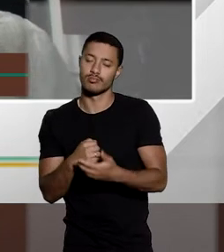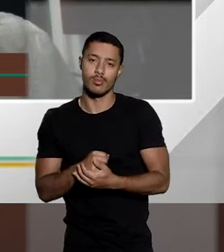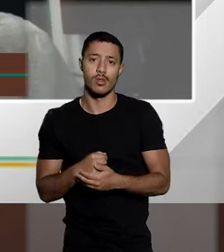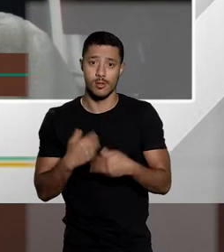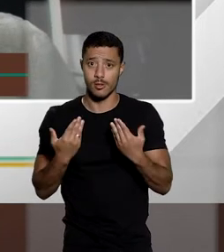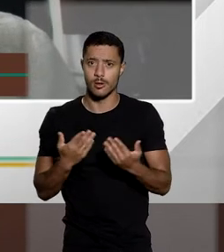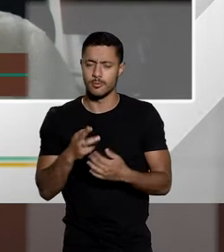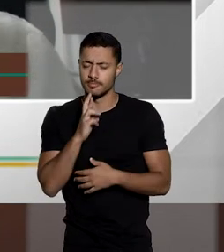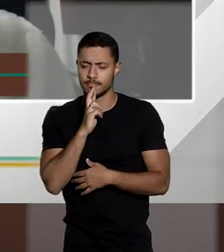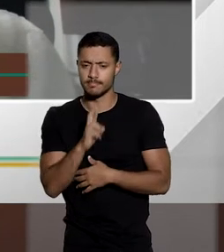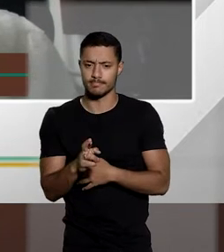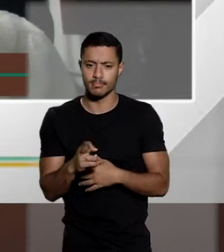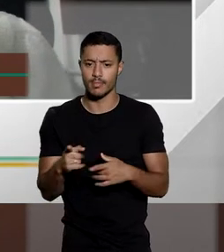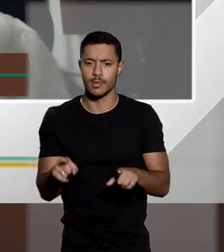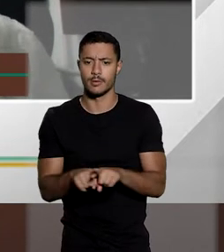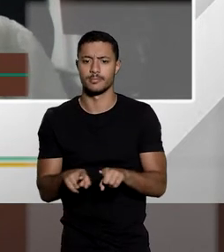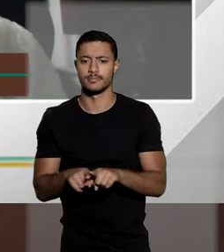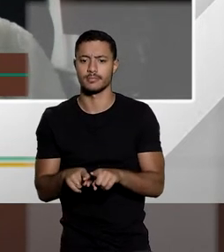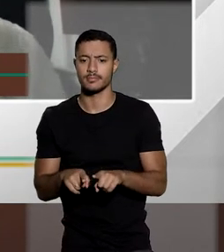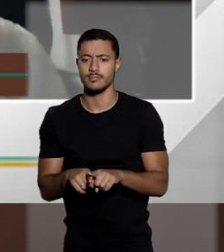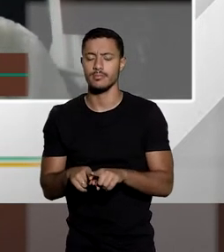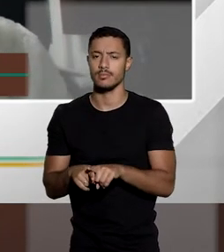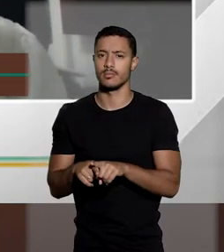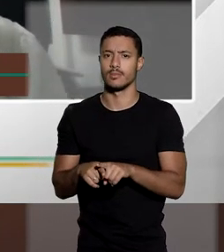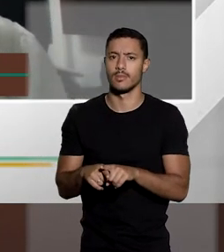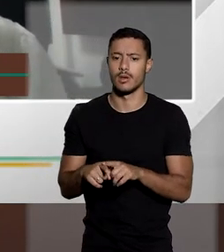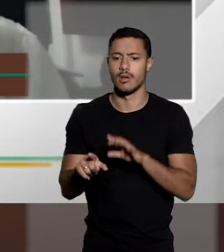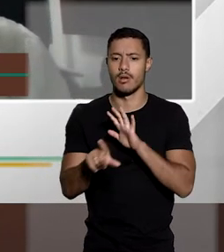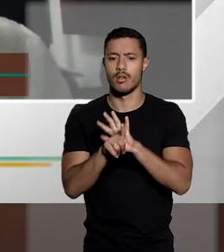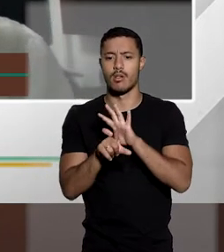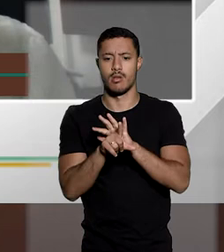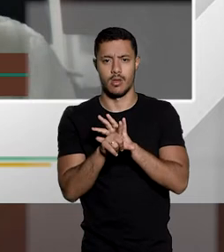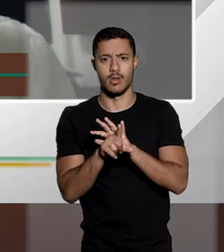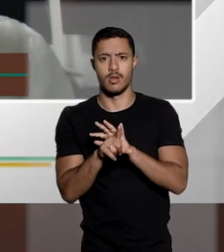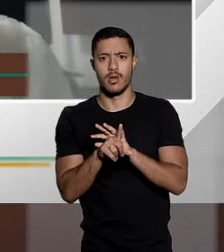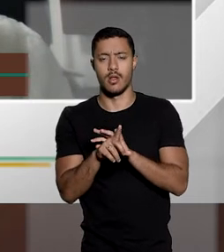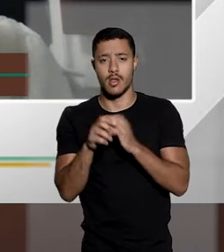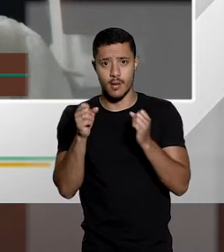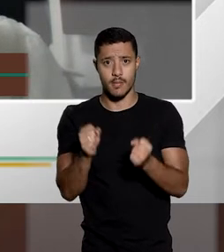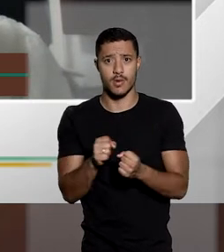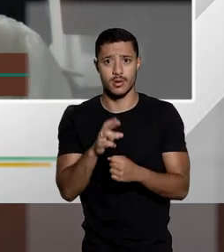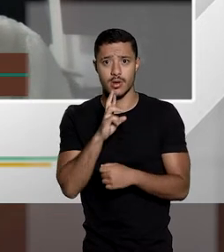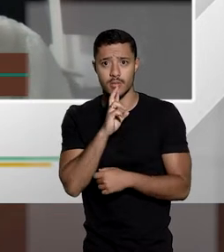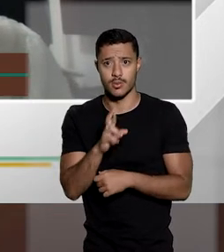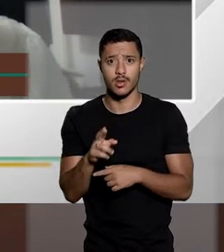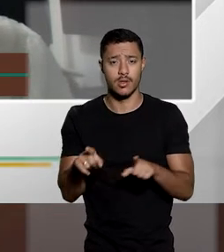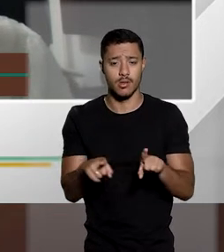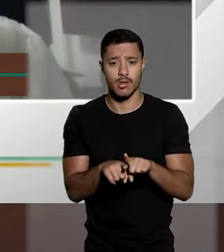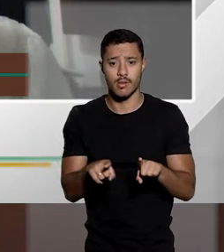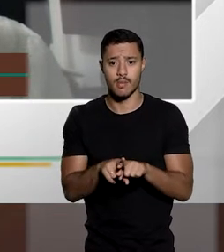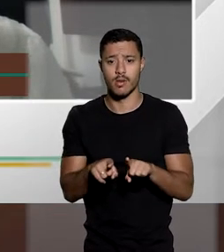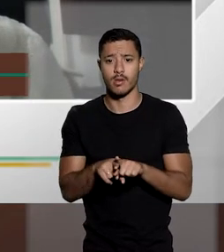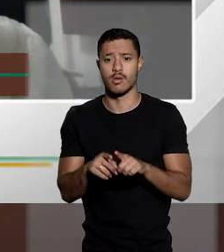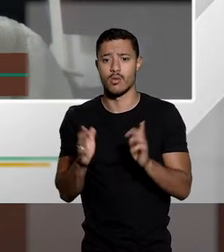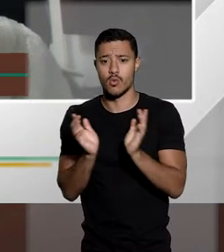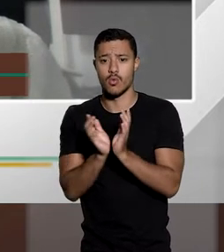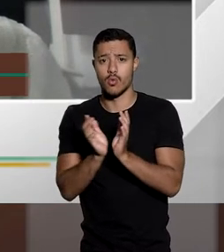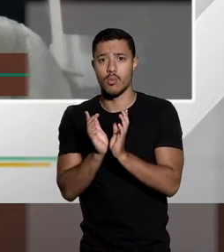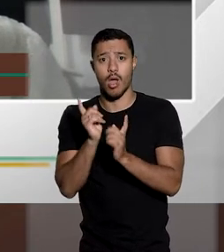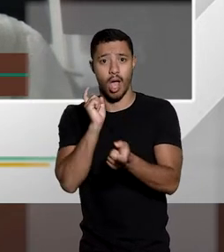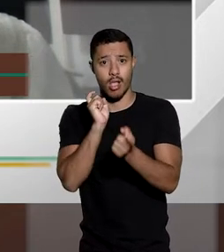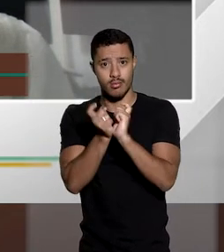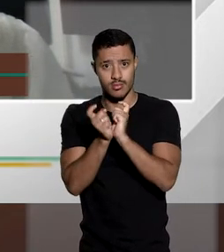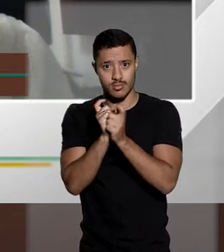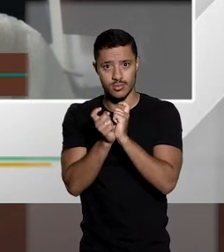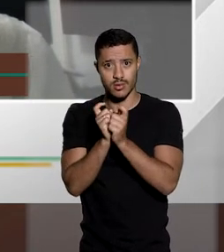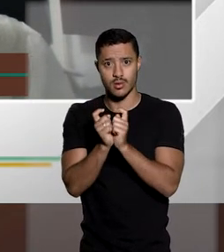ela pode, além de responder perante a lei de improbidade, ela pode responder também na esfera